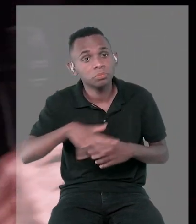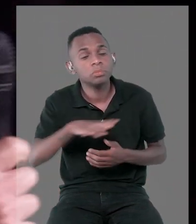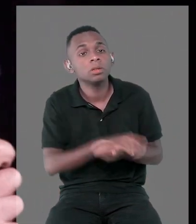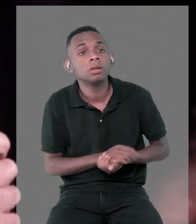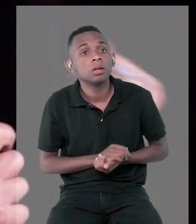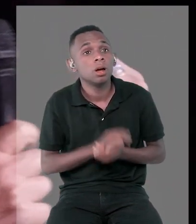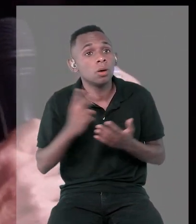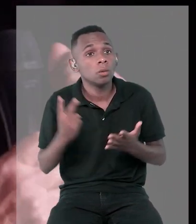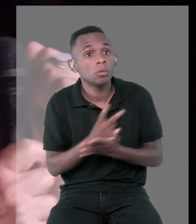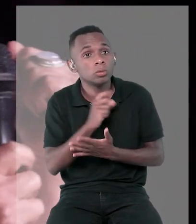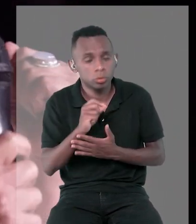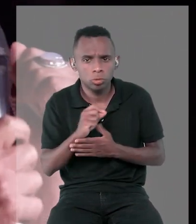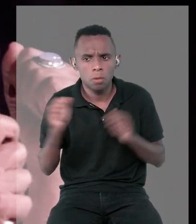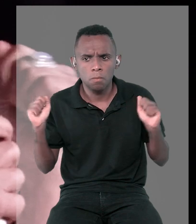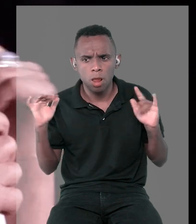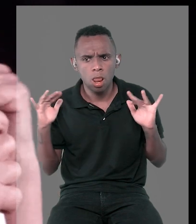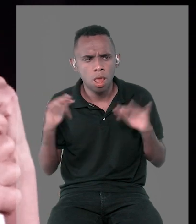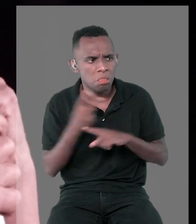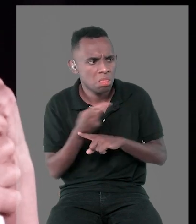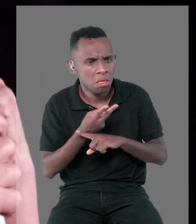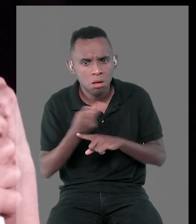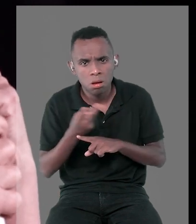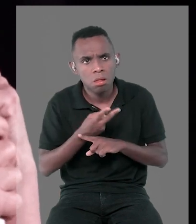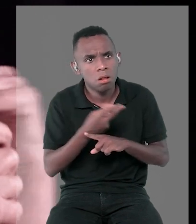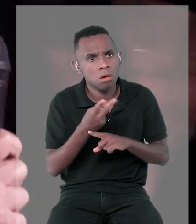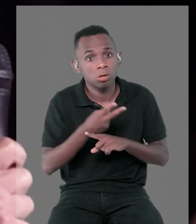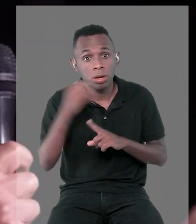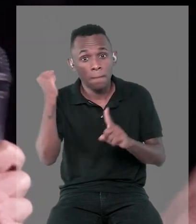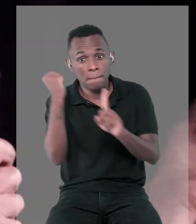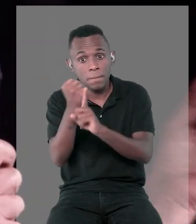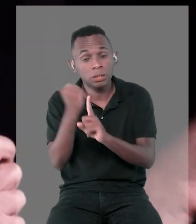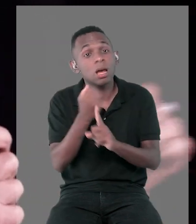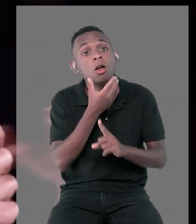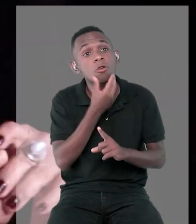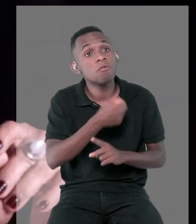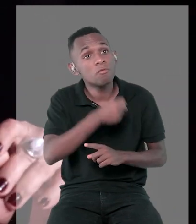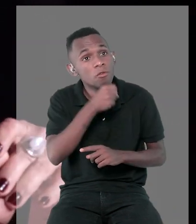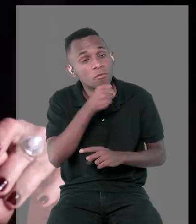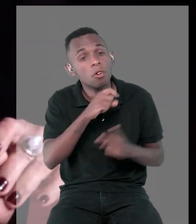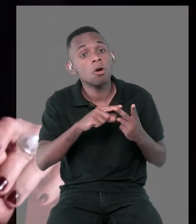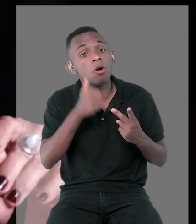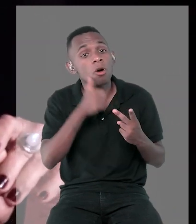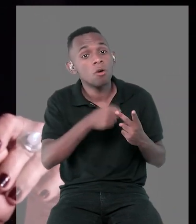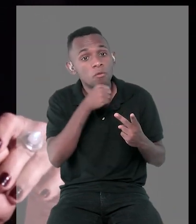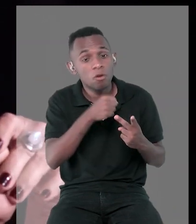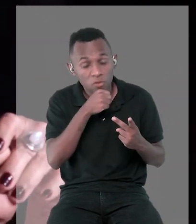rural, e quando houve um pogrom, eles não só mataram o avô, a